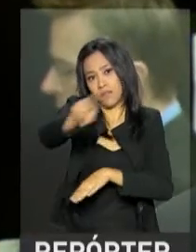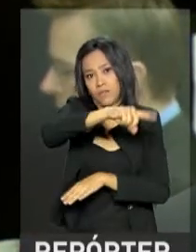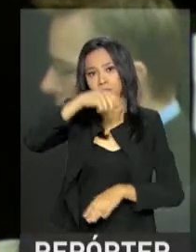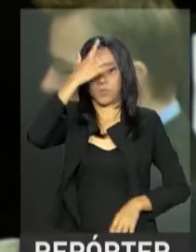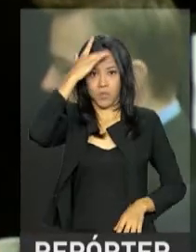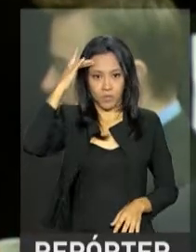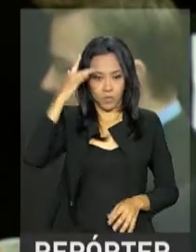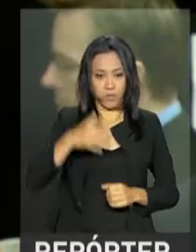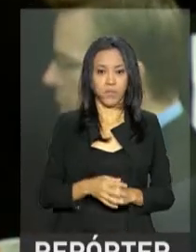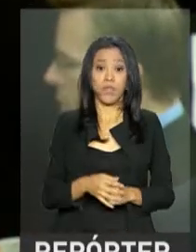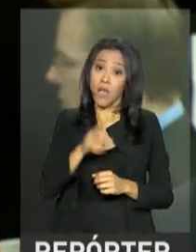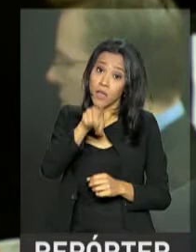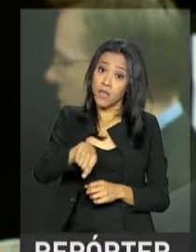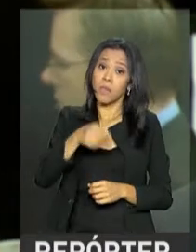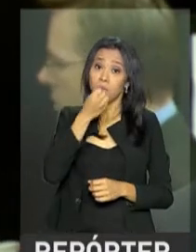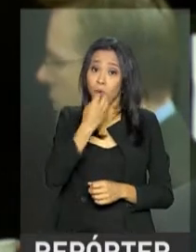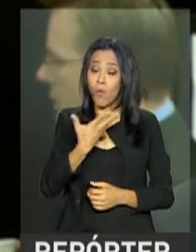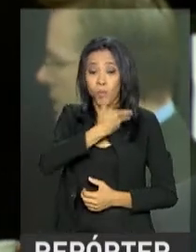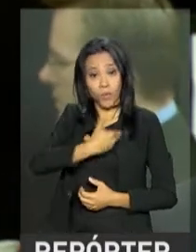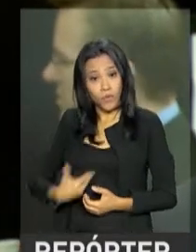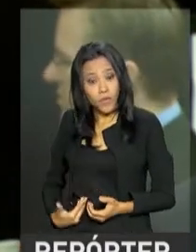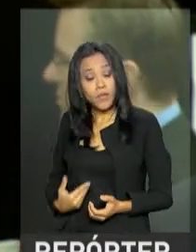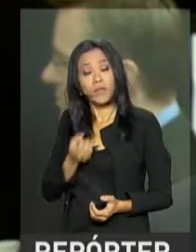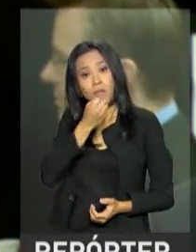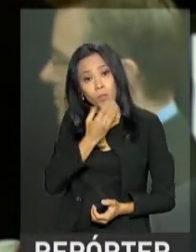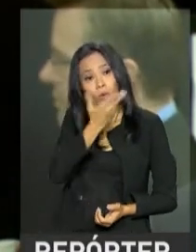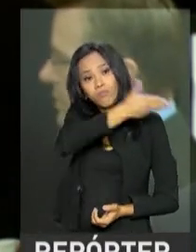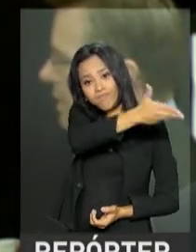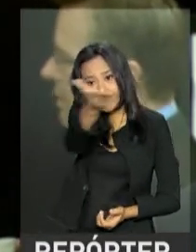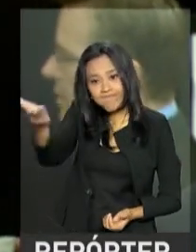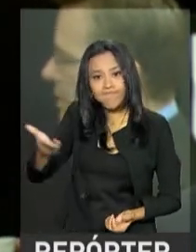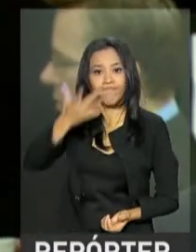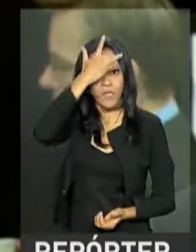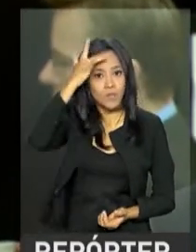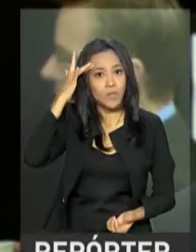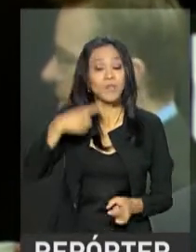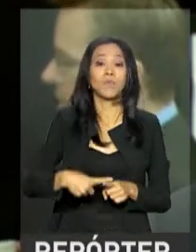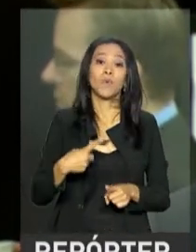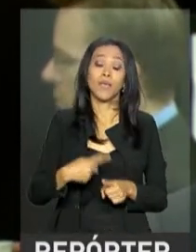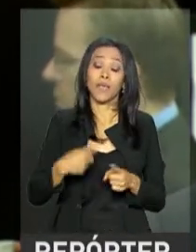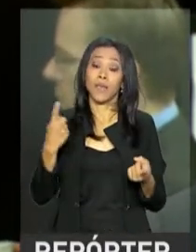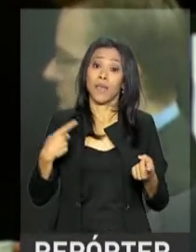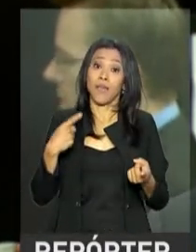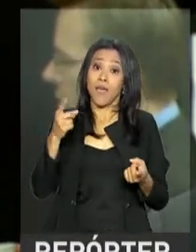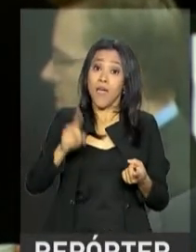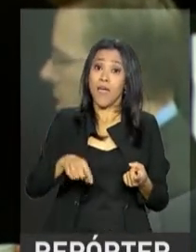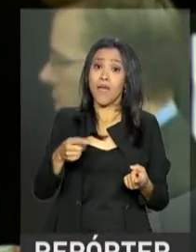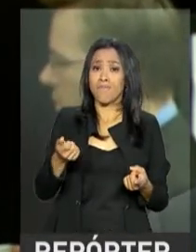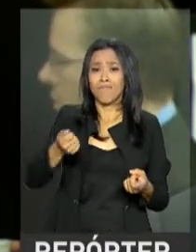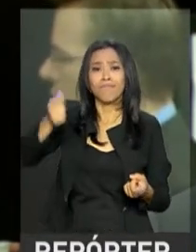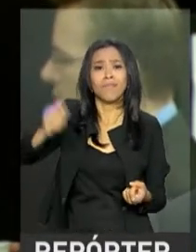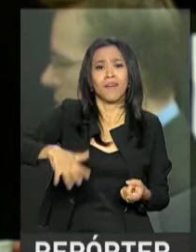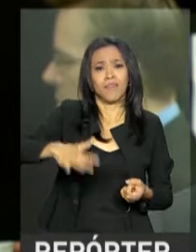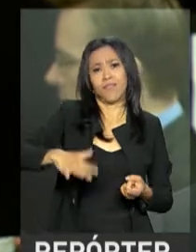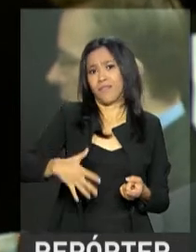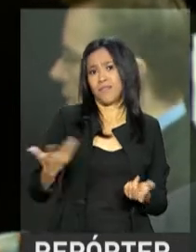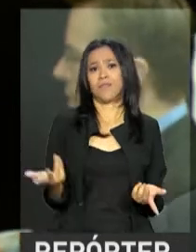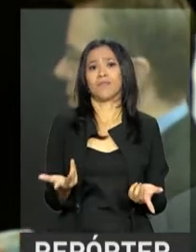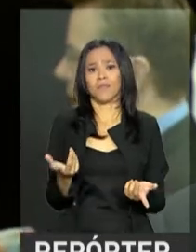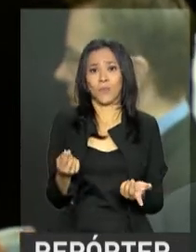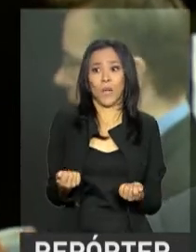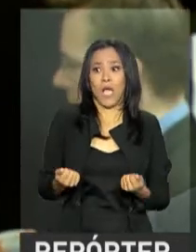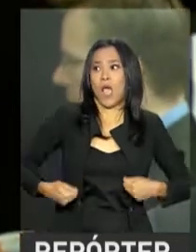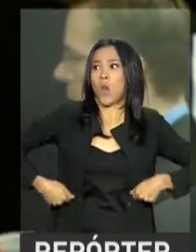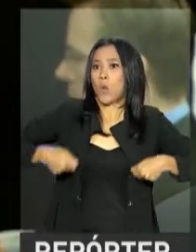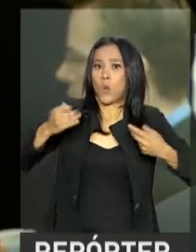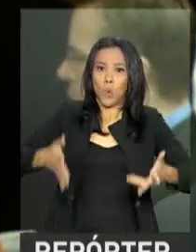governo e para o cidadão principalmente é bom porque gera um gasto mais eficiente serviço custa é mais barato e ele é mais